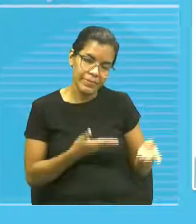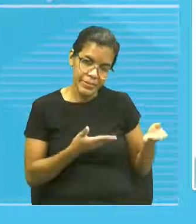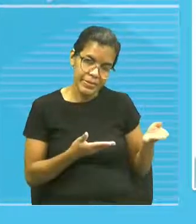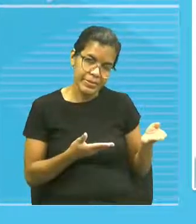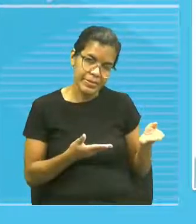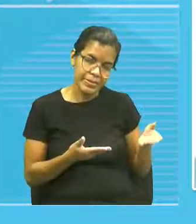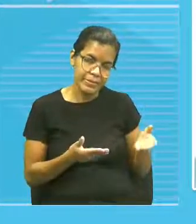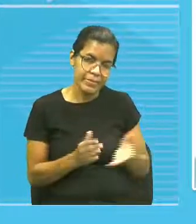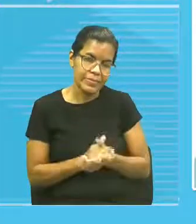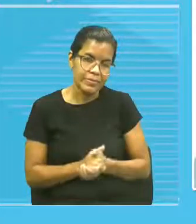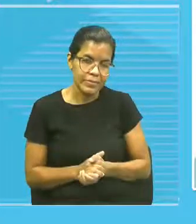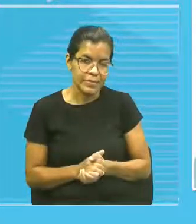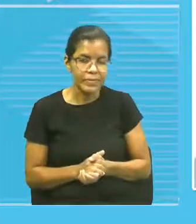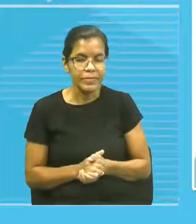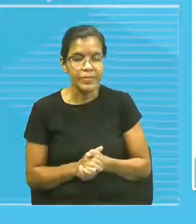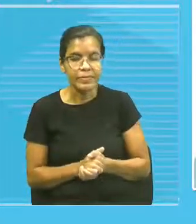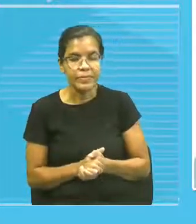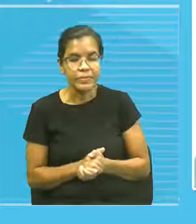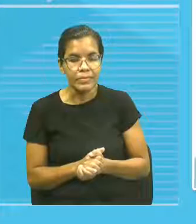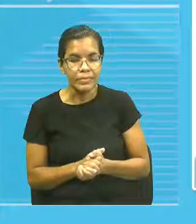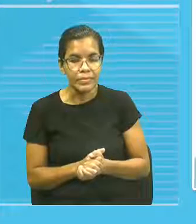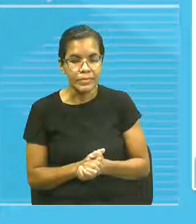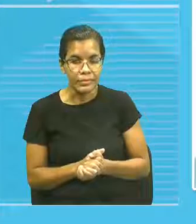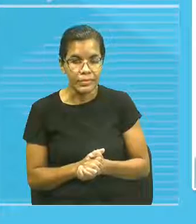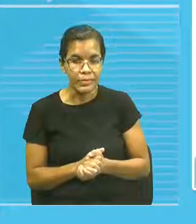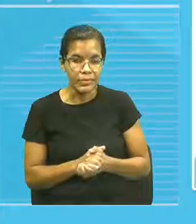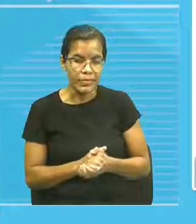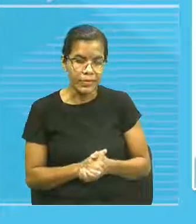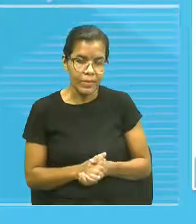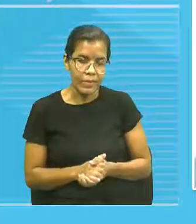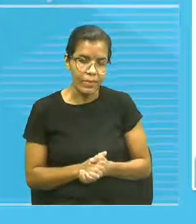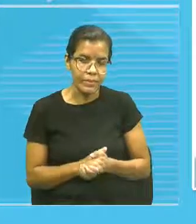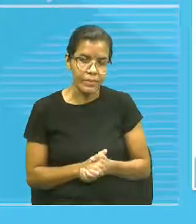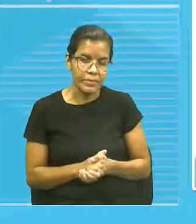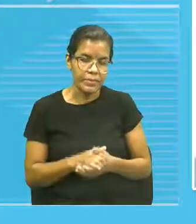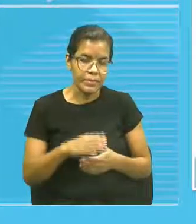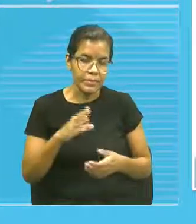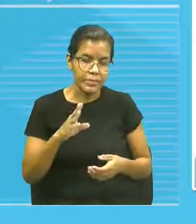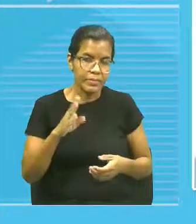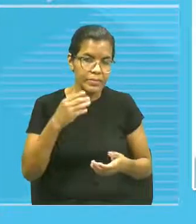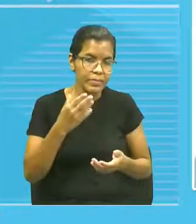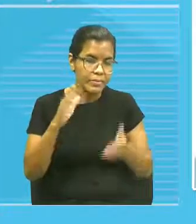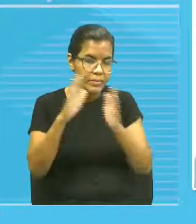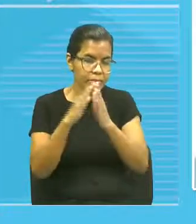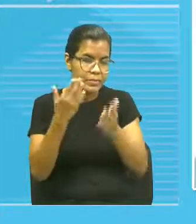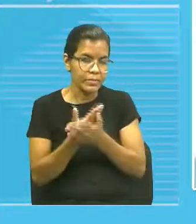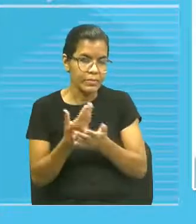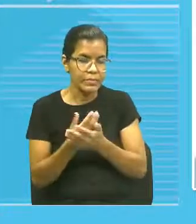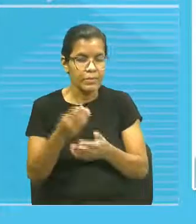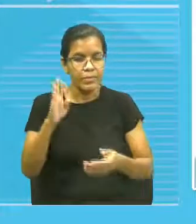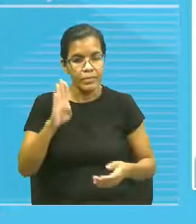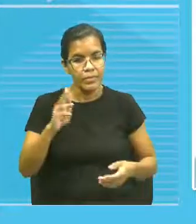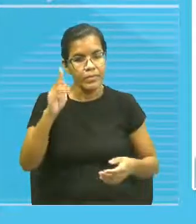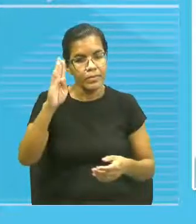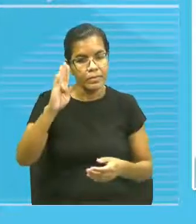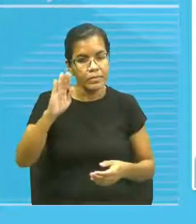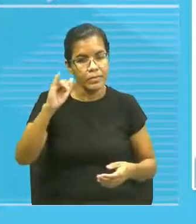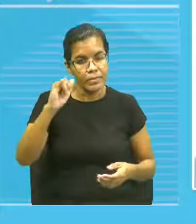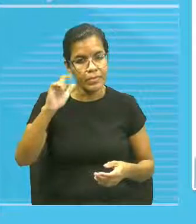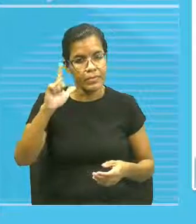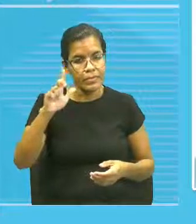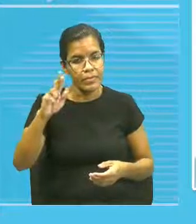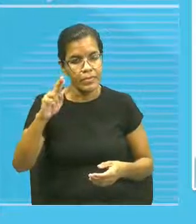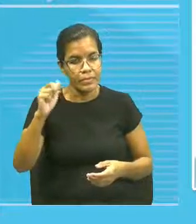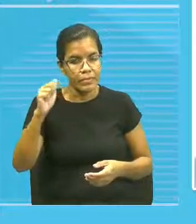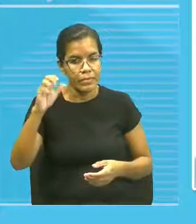aluna Adriana Souza, diretamente da Unidade Escolar Ubiraci de Isaías Coelho. Ela pediu licença para